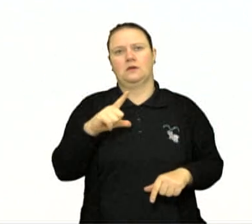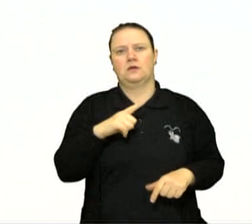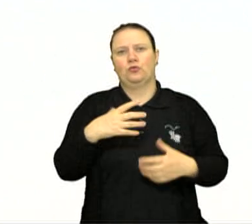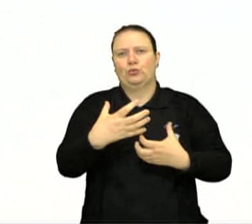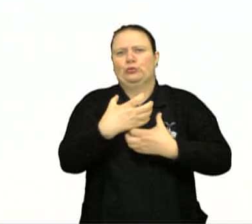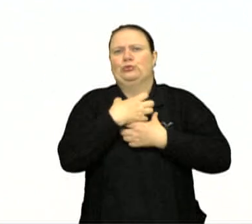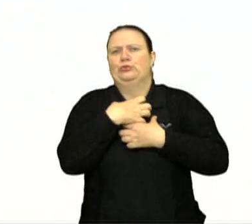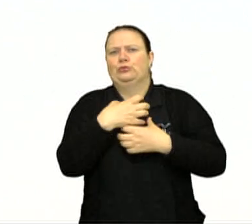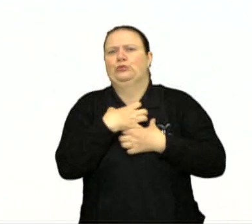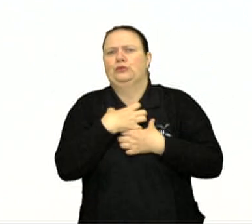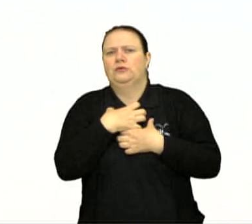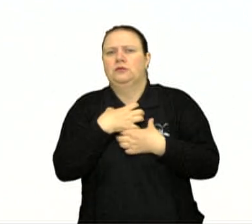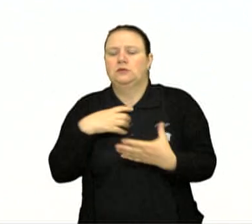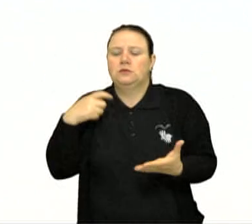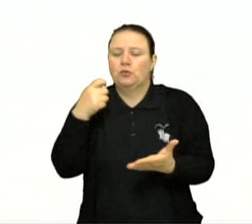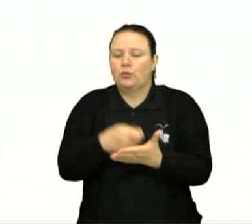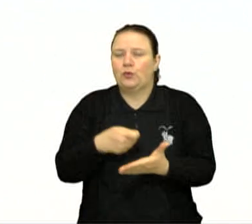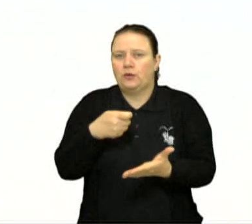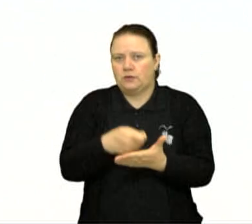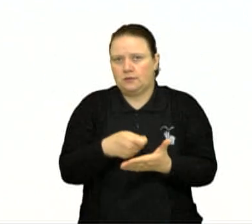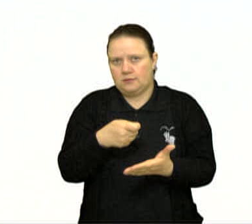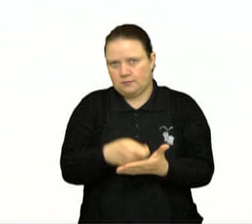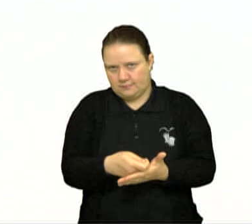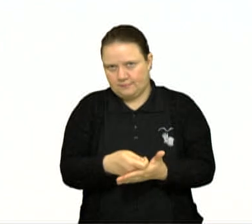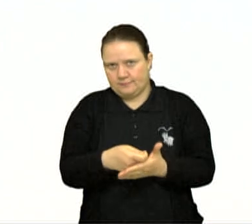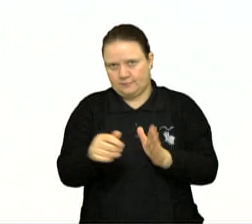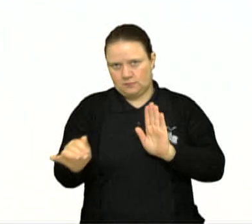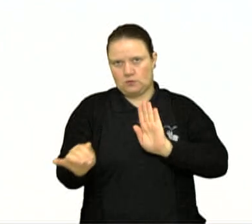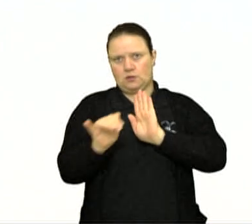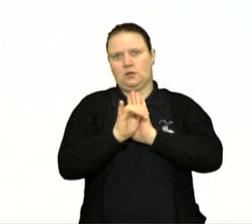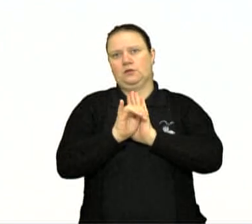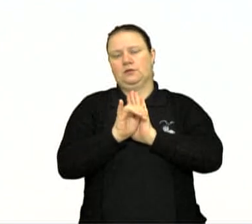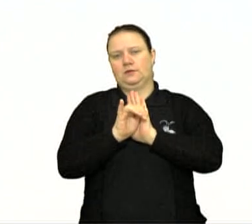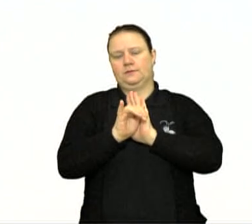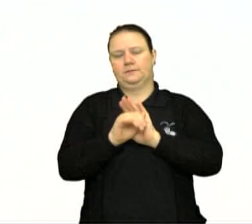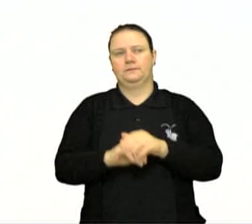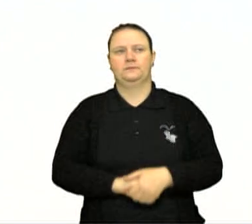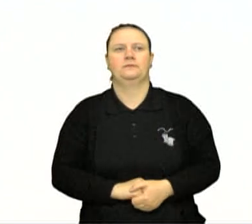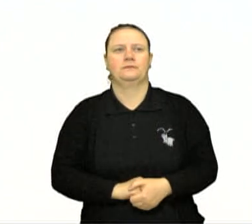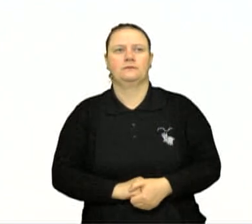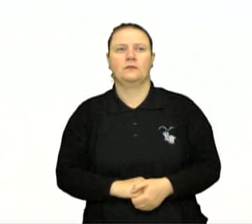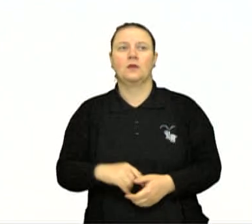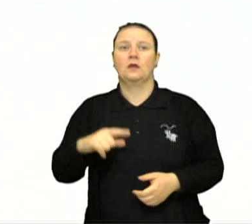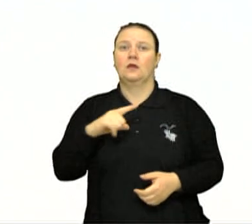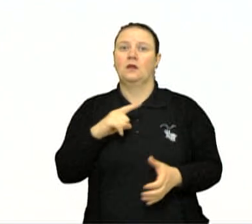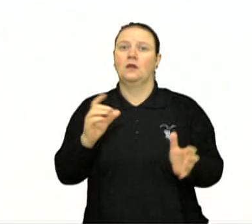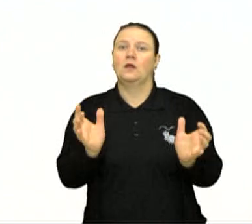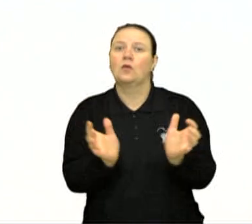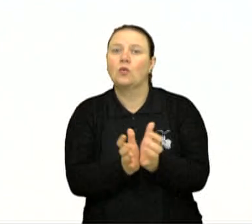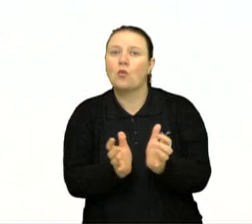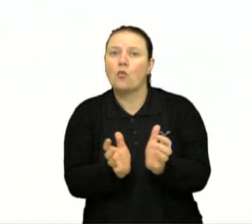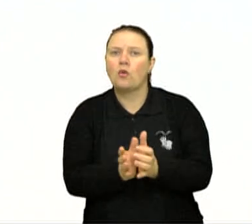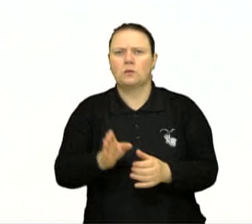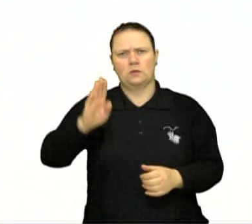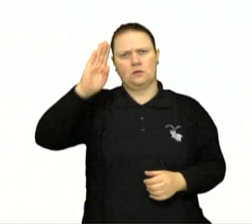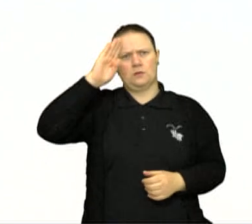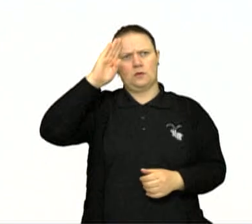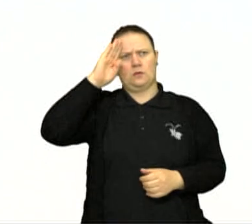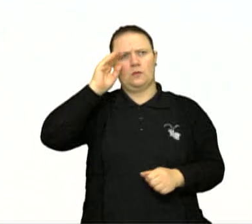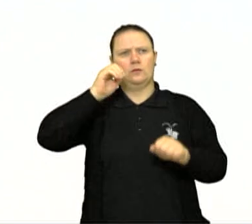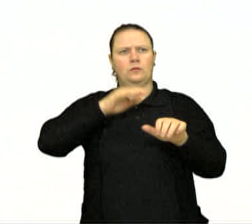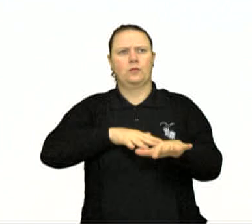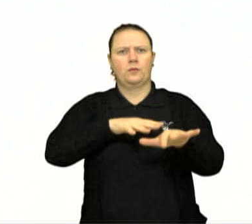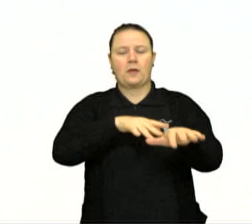formas de lutar por essa identificação enquanto país. Tem um grupo de guerrilheiros, o PKK,